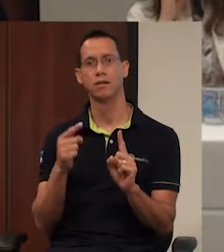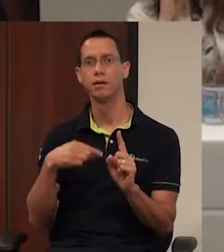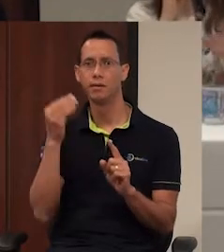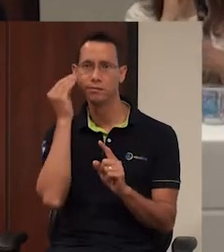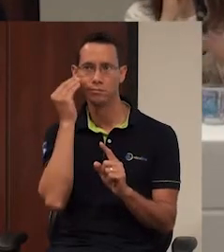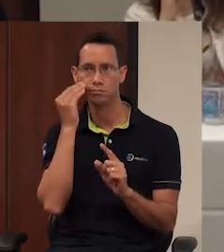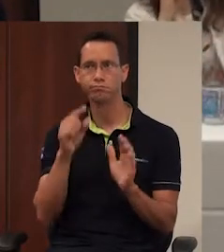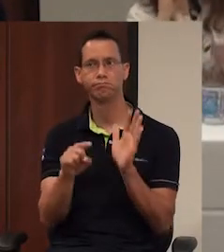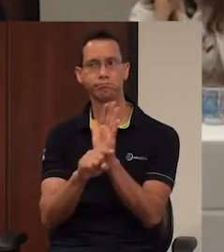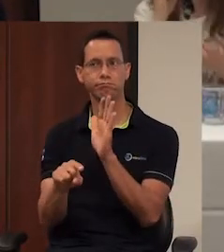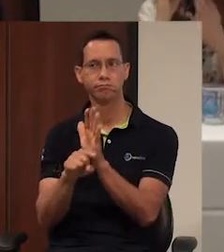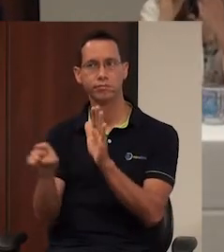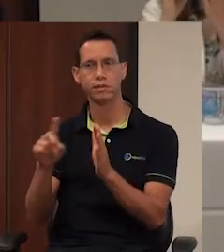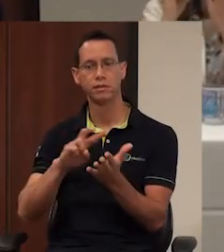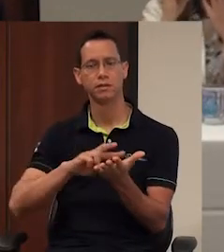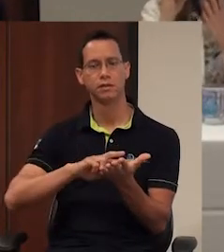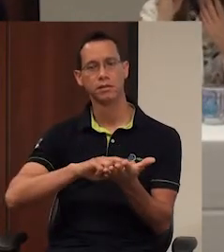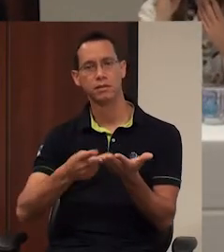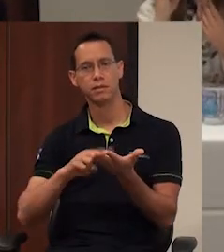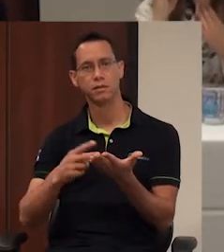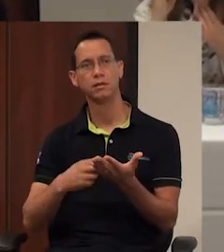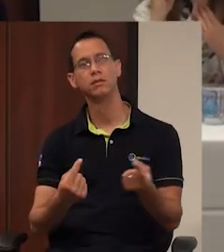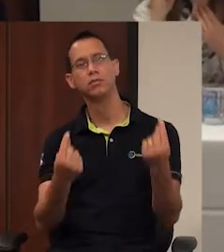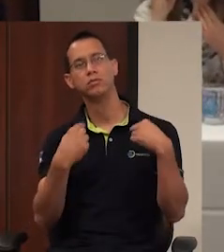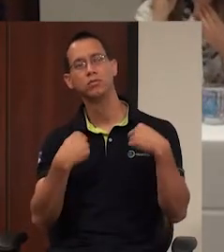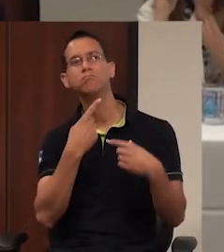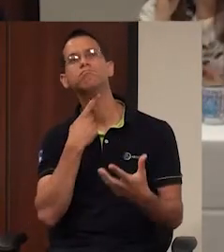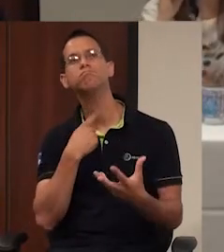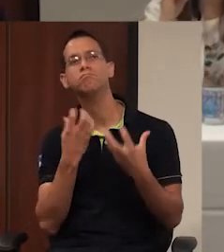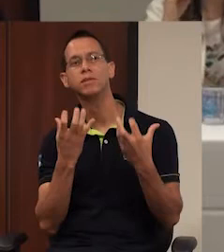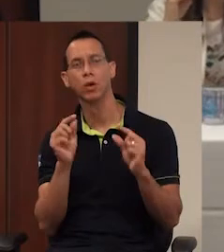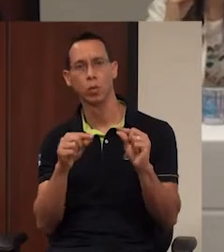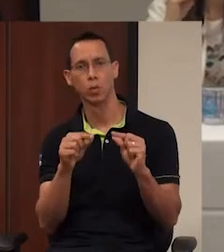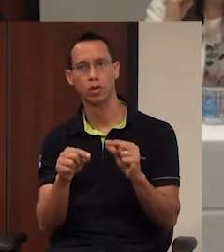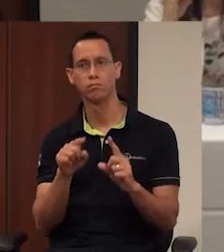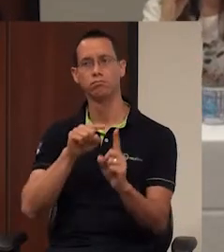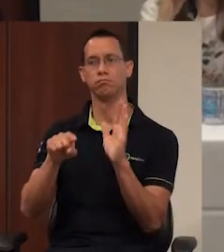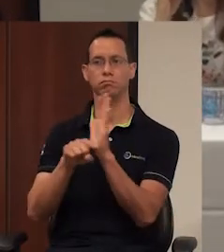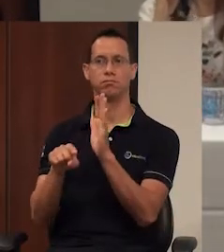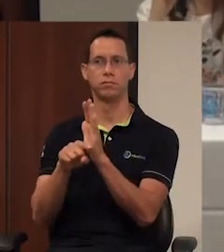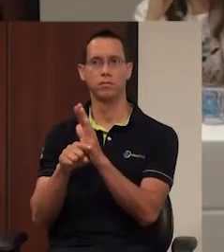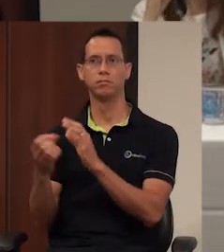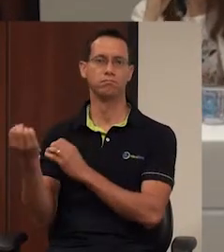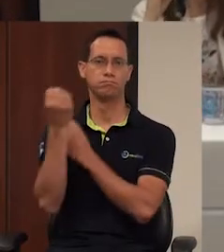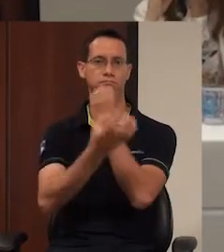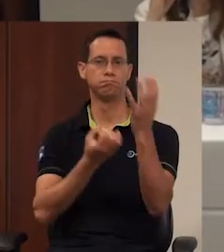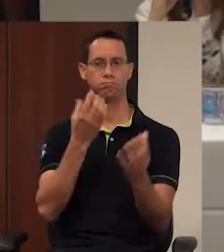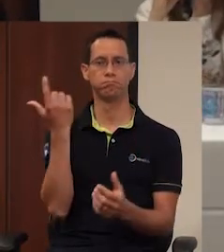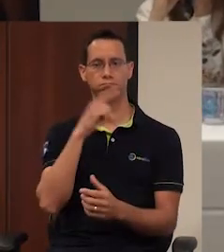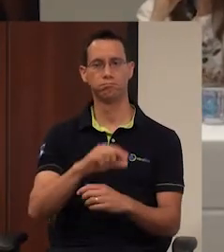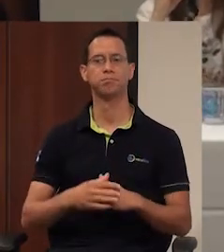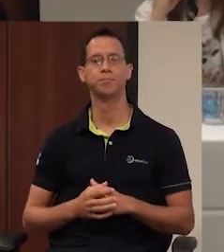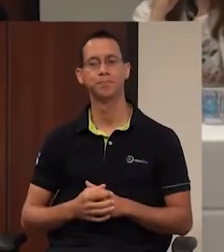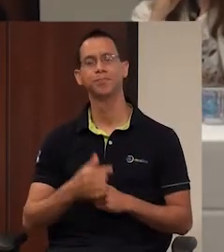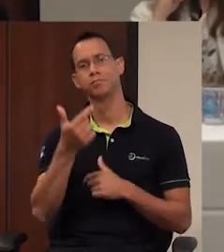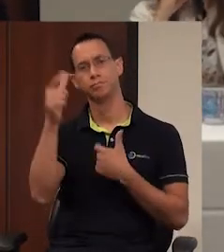forma, ajudar a pessoa a traduzir aquilo que ela quer. E daí também foram identificadas mais algumas